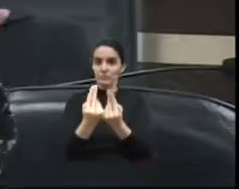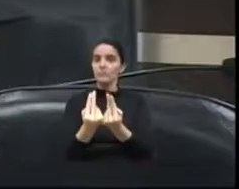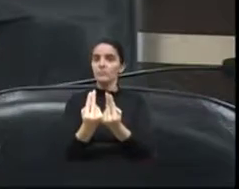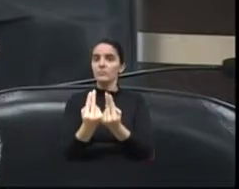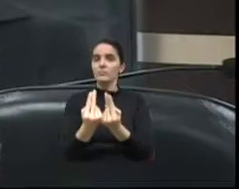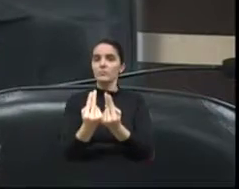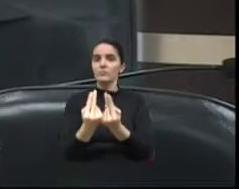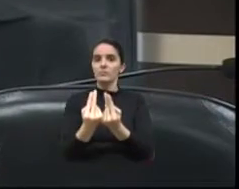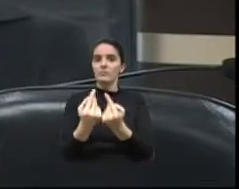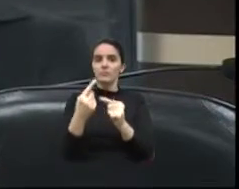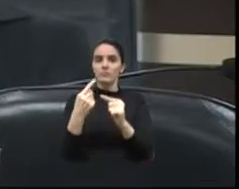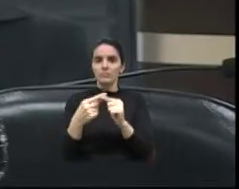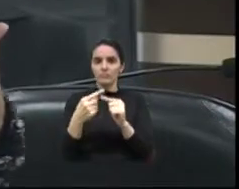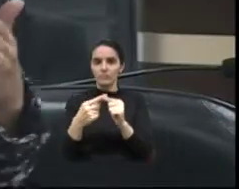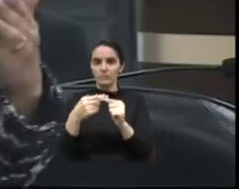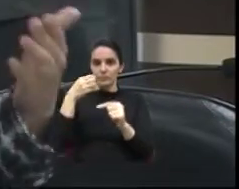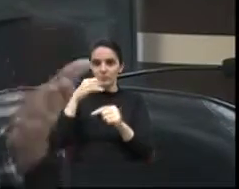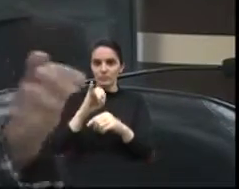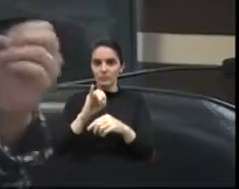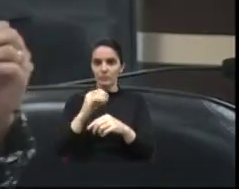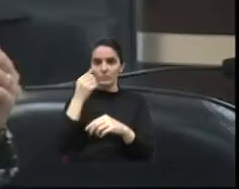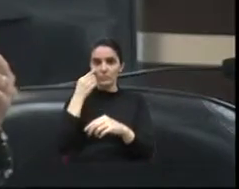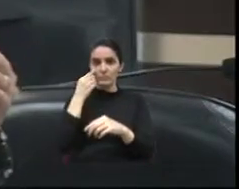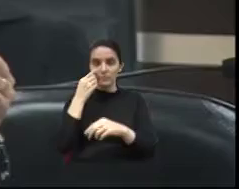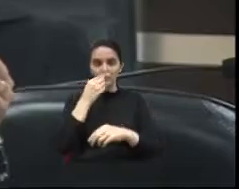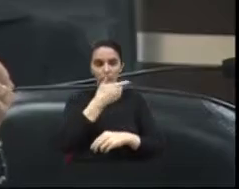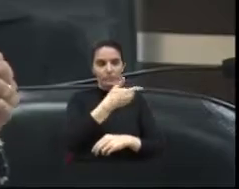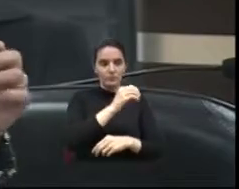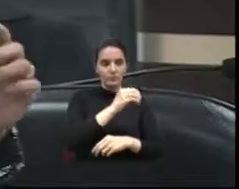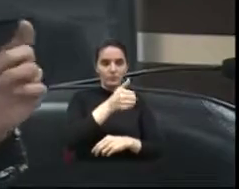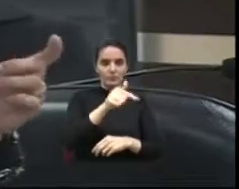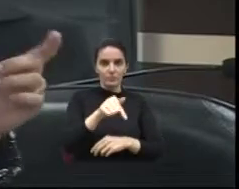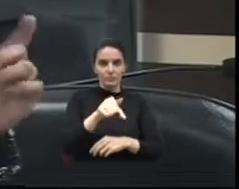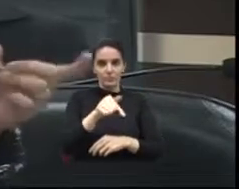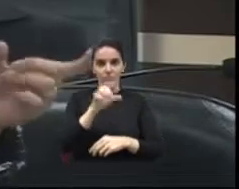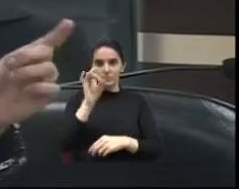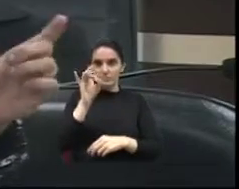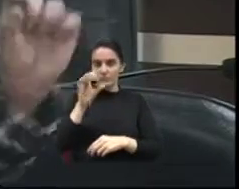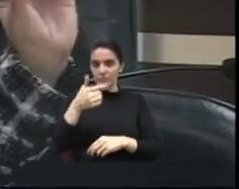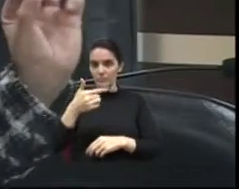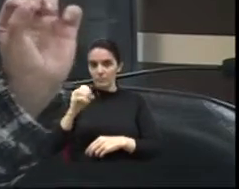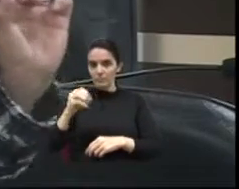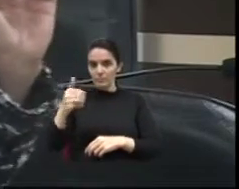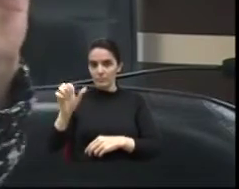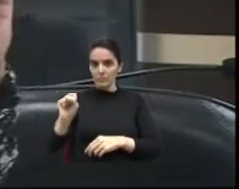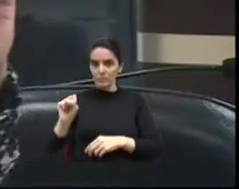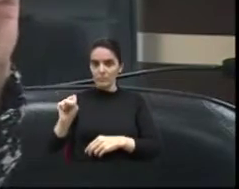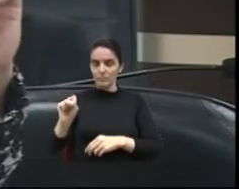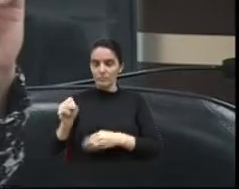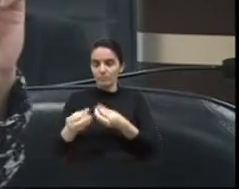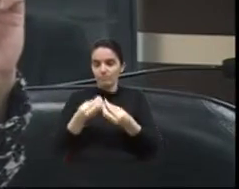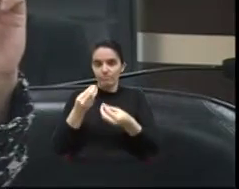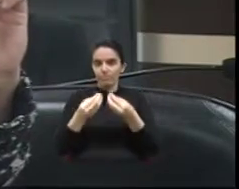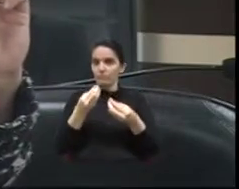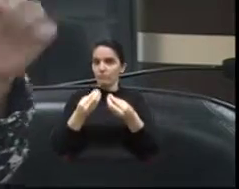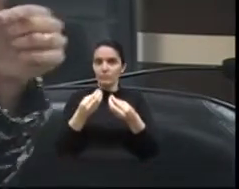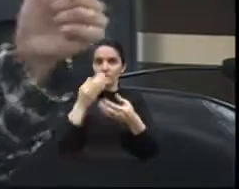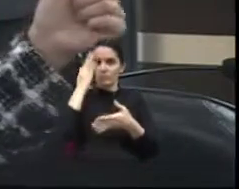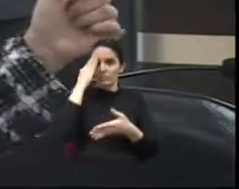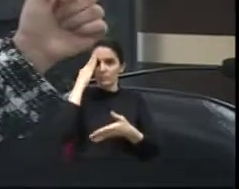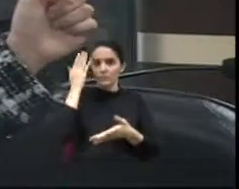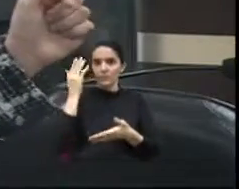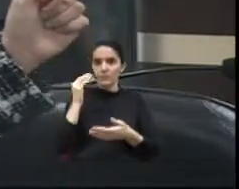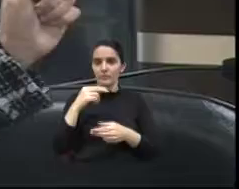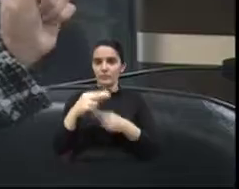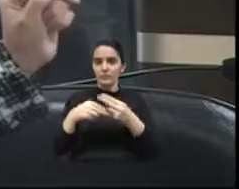porque se a gente pegar só 2017 e 2018, nós não temos uma linha de parâmetro. Então eu fiz